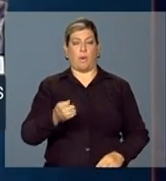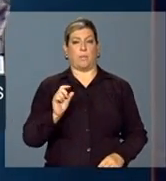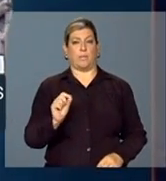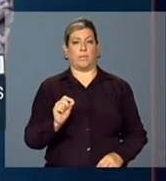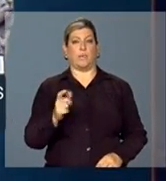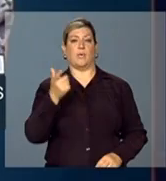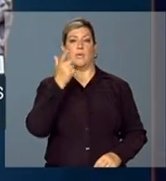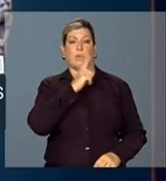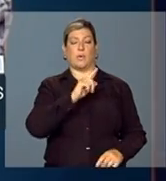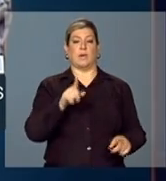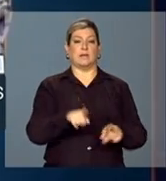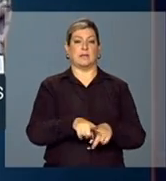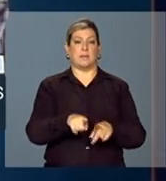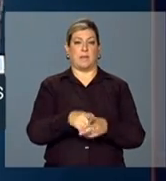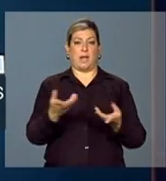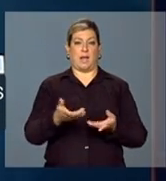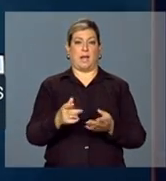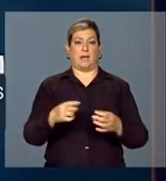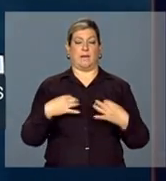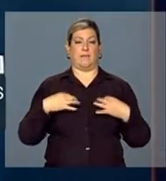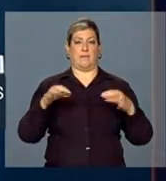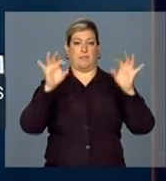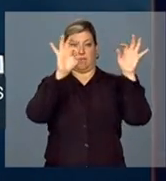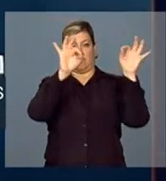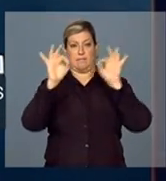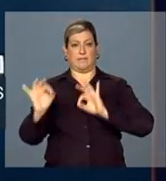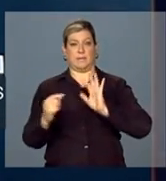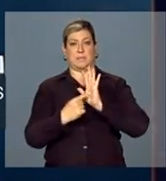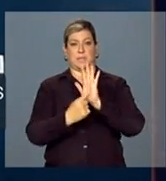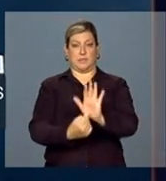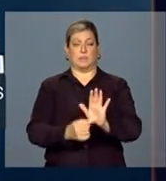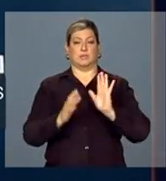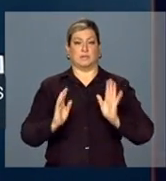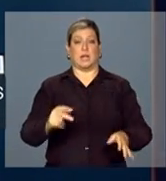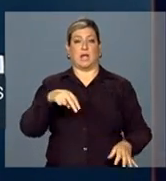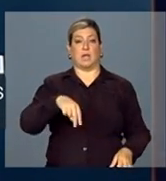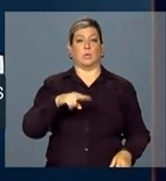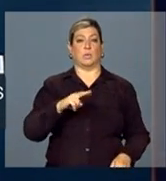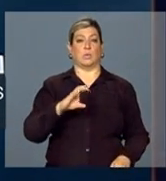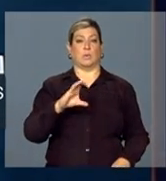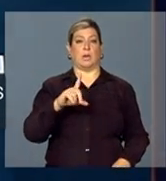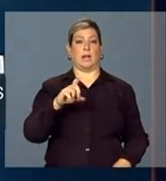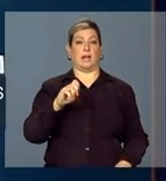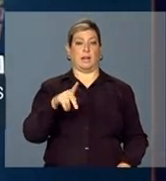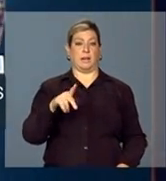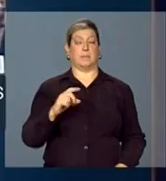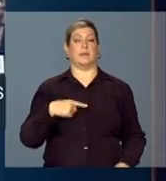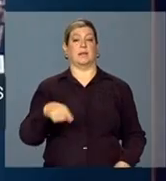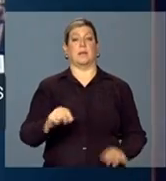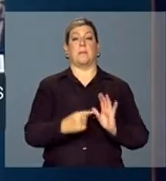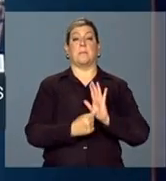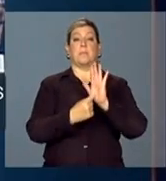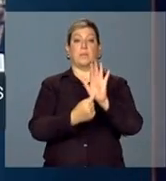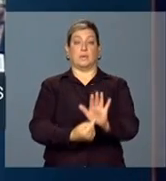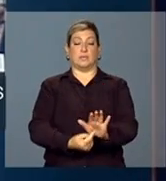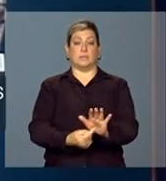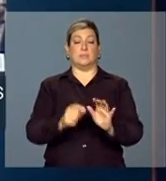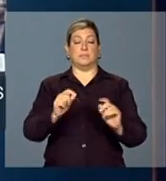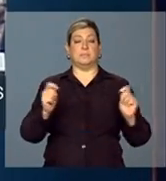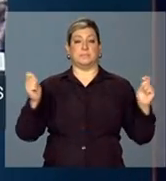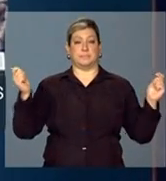acaba também de ser descerrado, foi na Nuclep que nós mostramos que